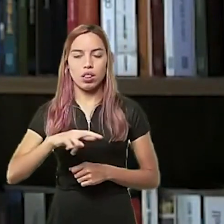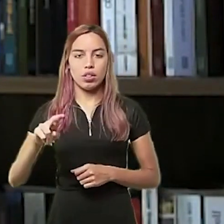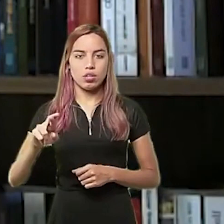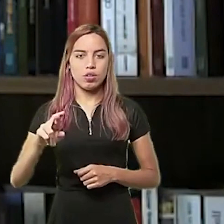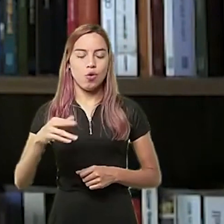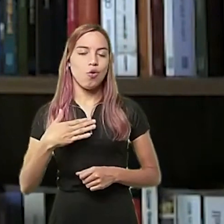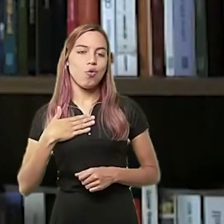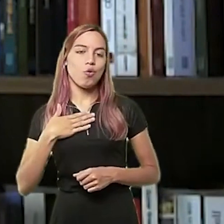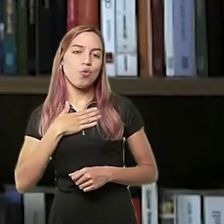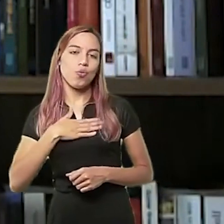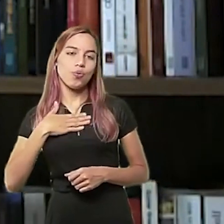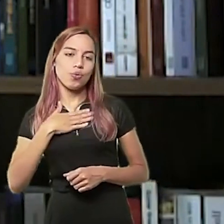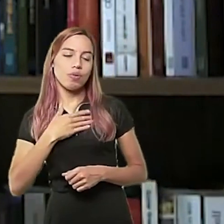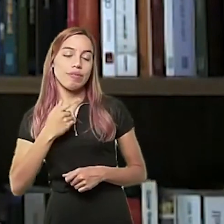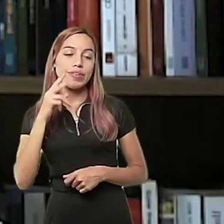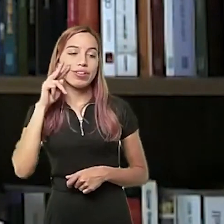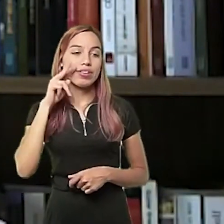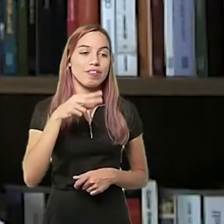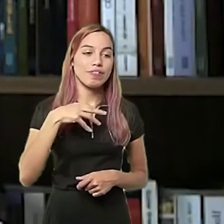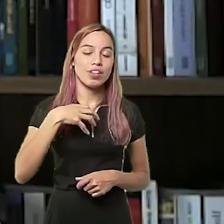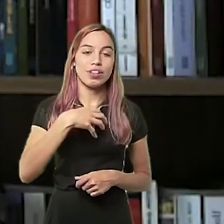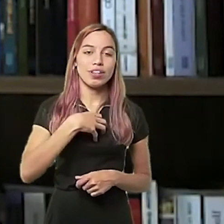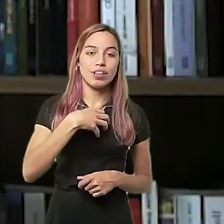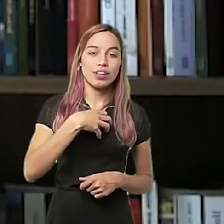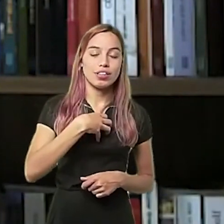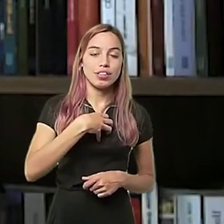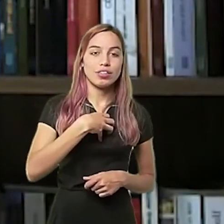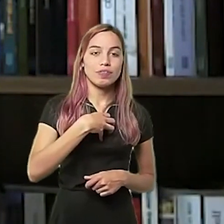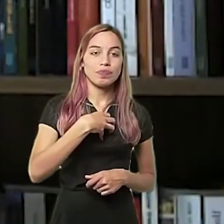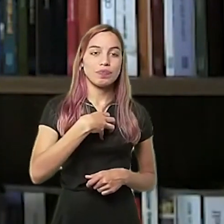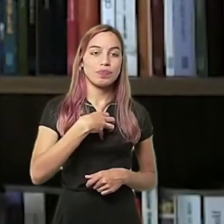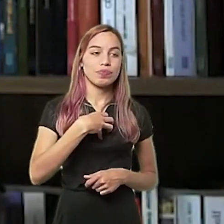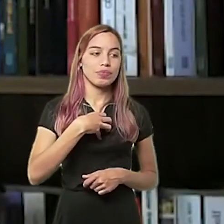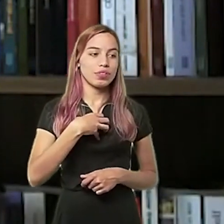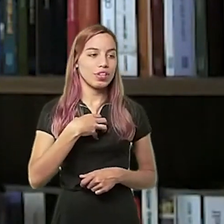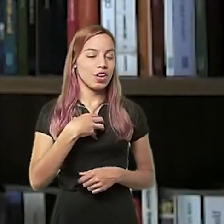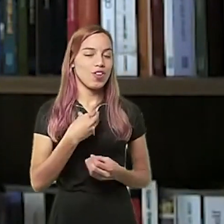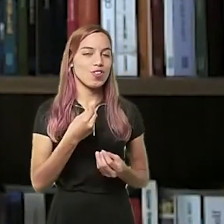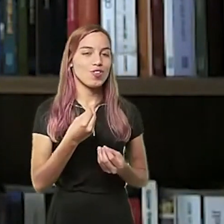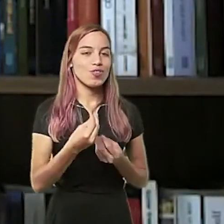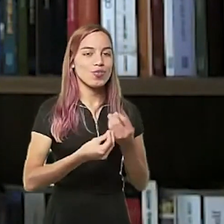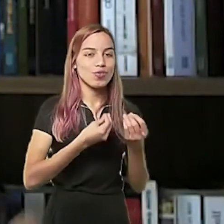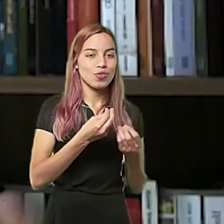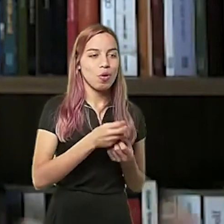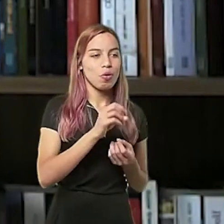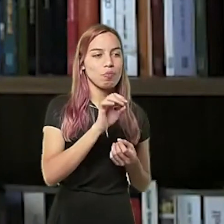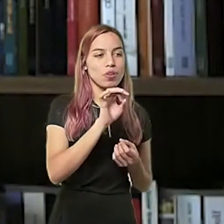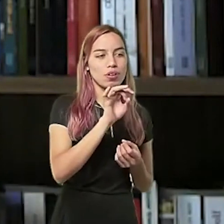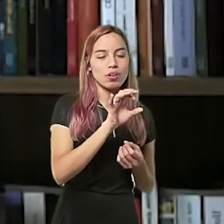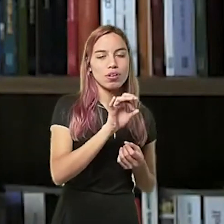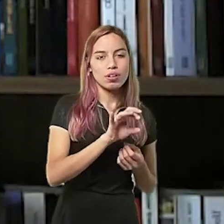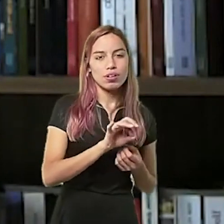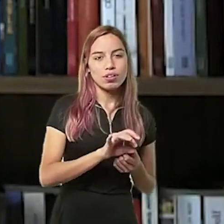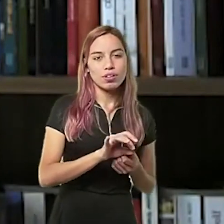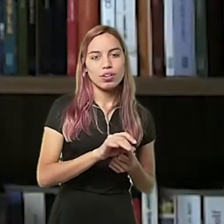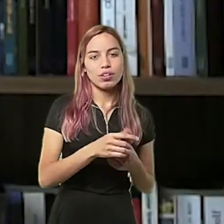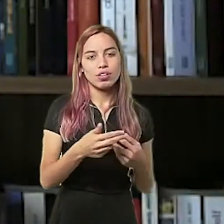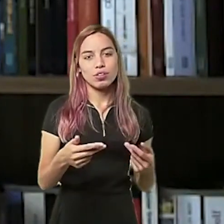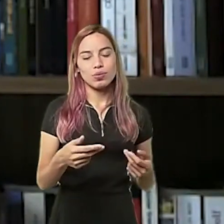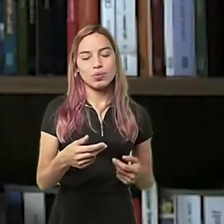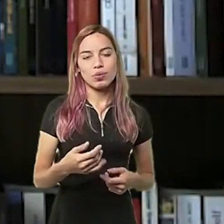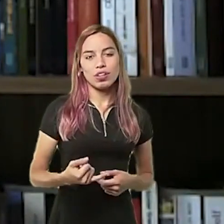cidade ao longo dos anos, né? Não é algo que se construiu agora, é algo de muito tempo. Ou seja, então essa